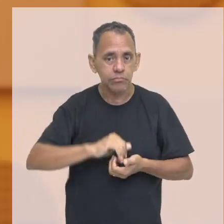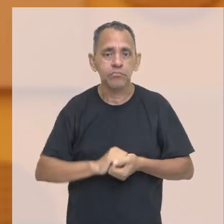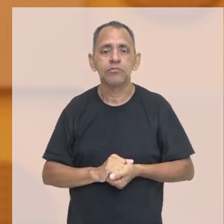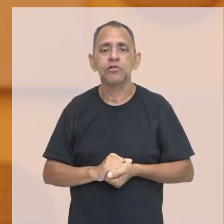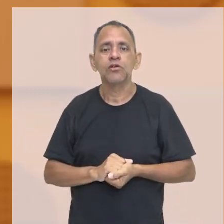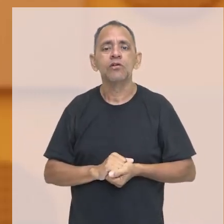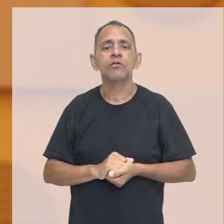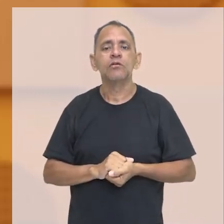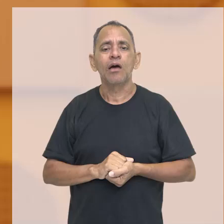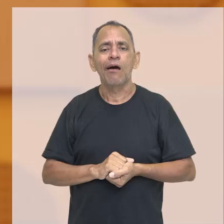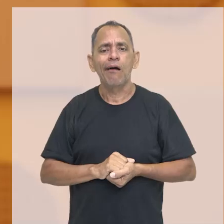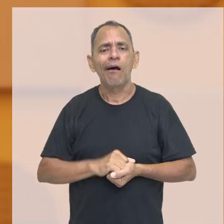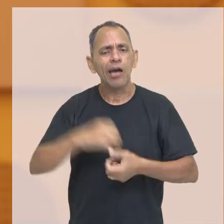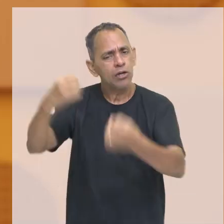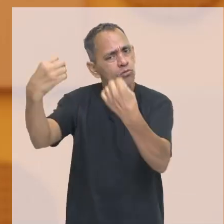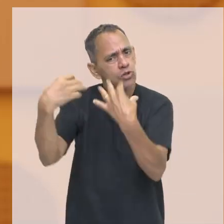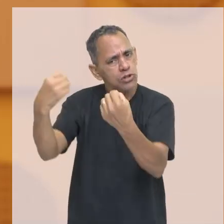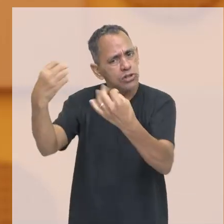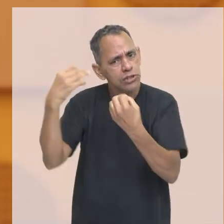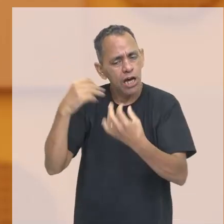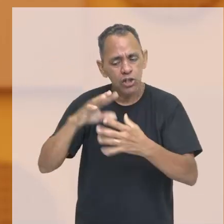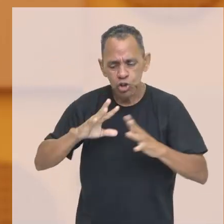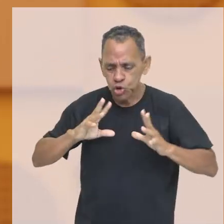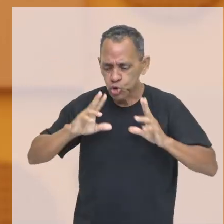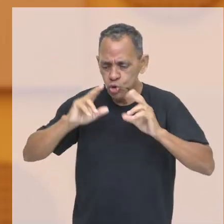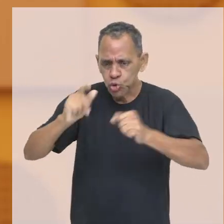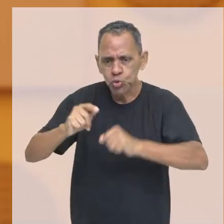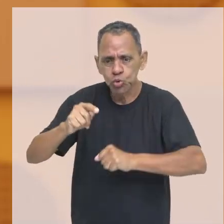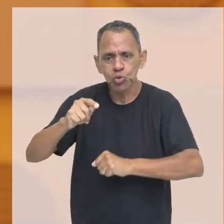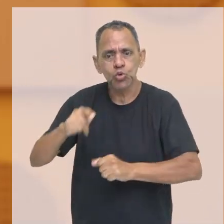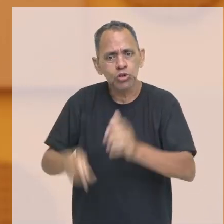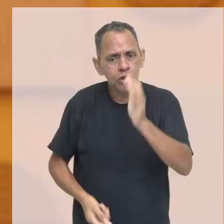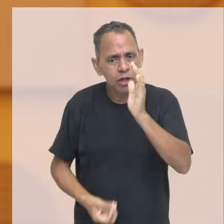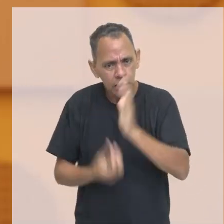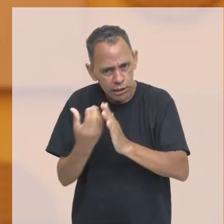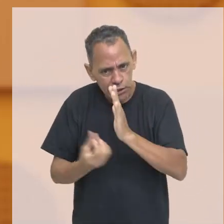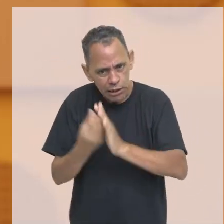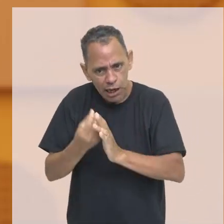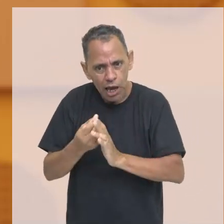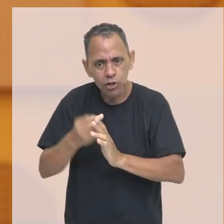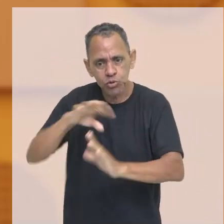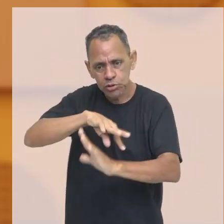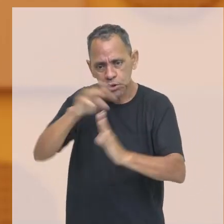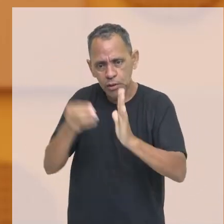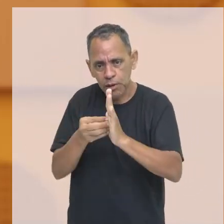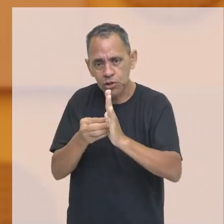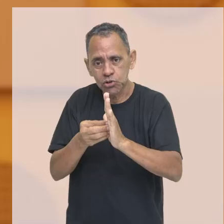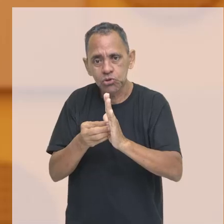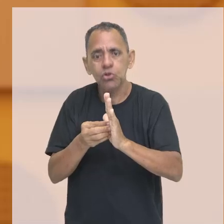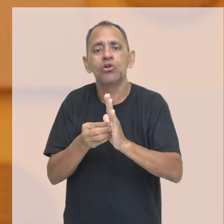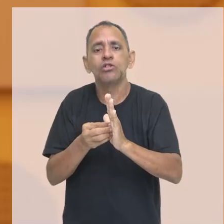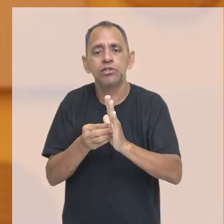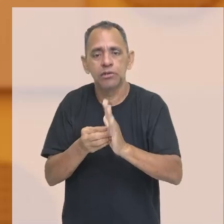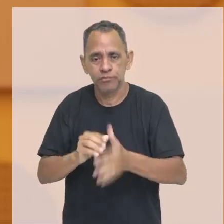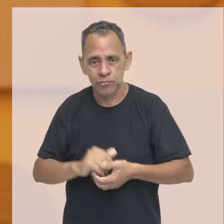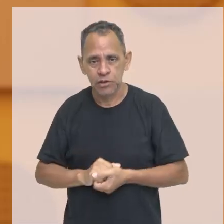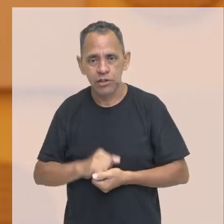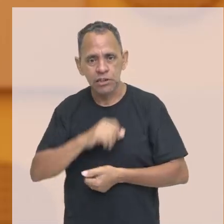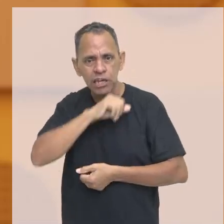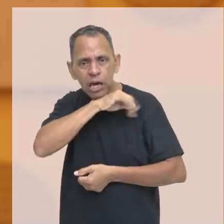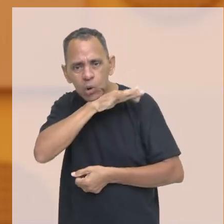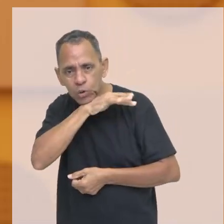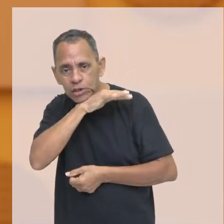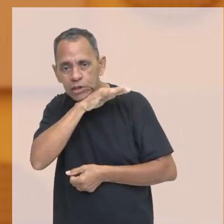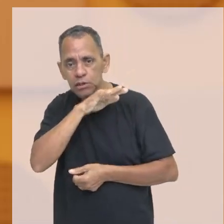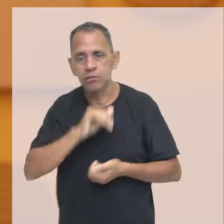região, a gente foi ensinado a tudo que é daqui é inferior ao que é de fora. Tanto que, quando um nortista